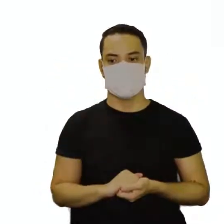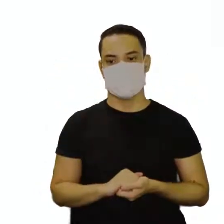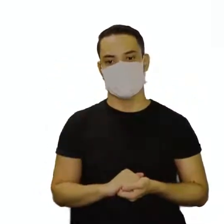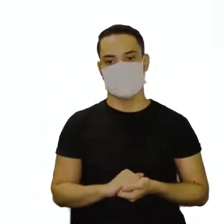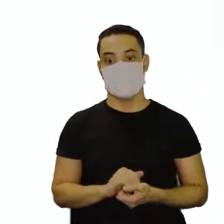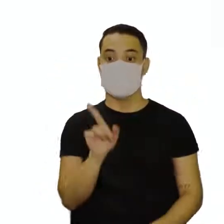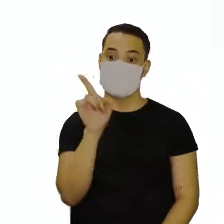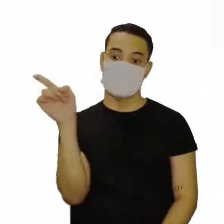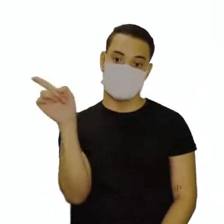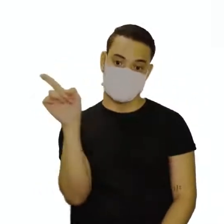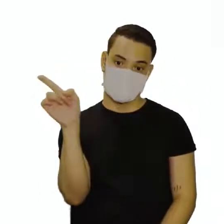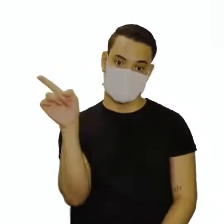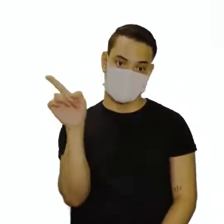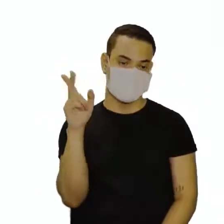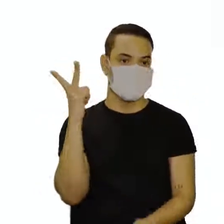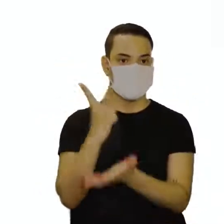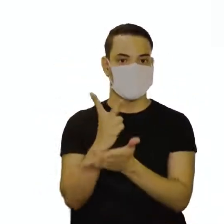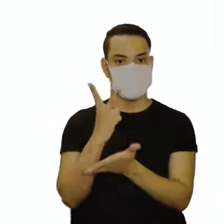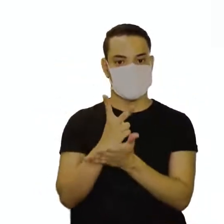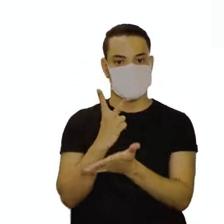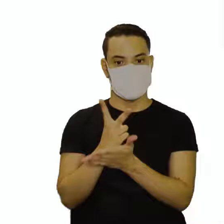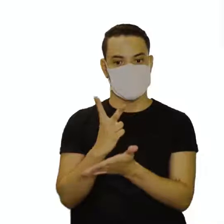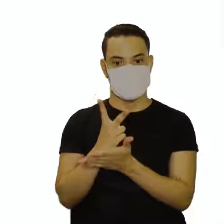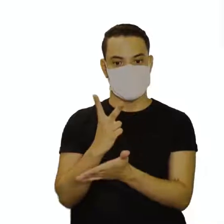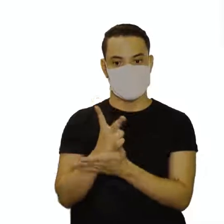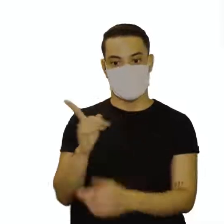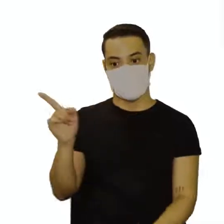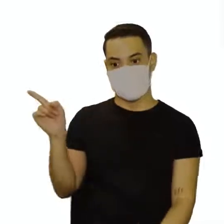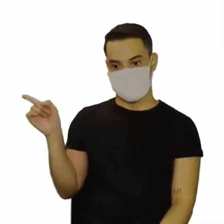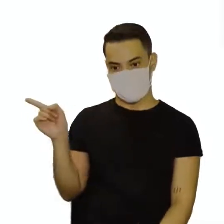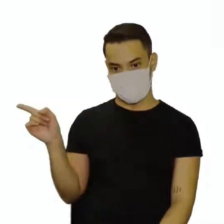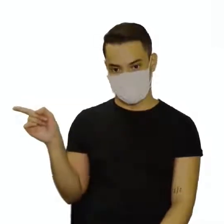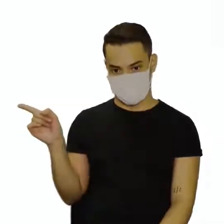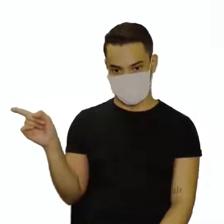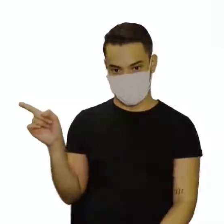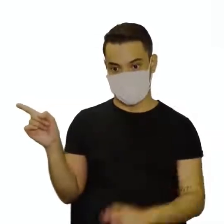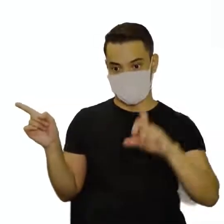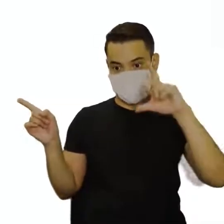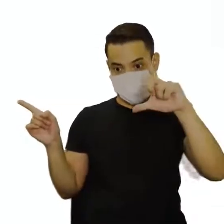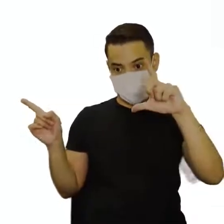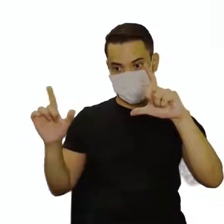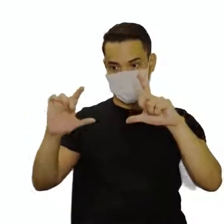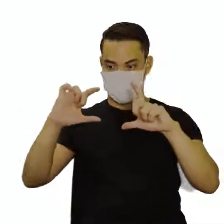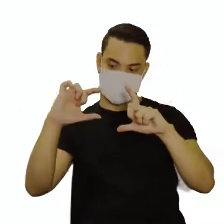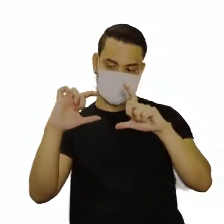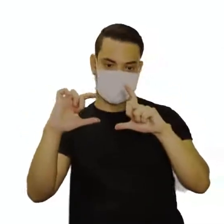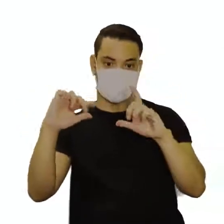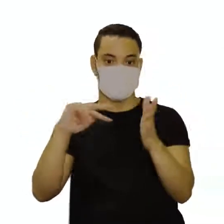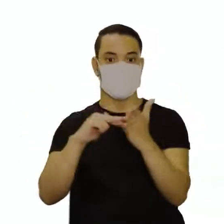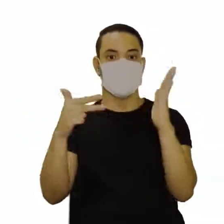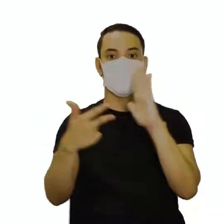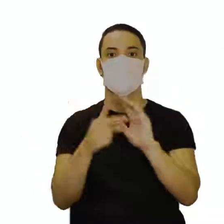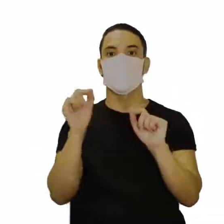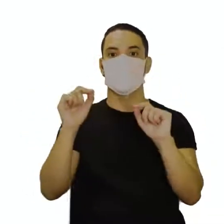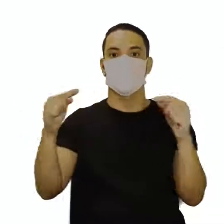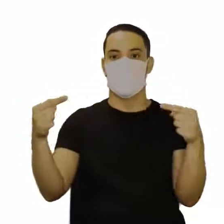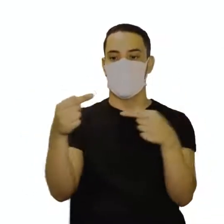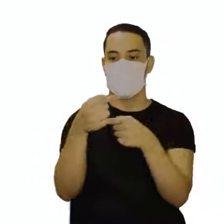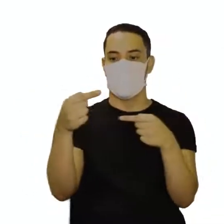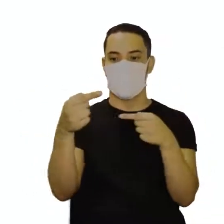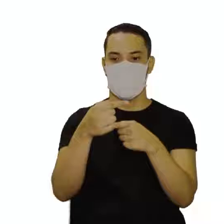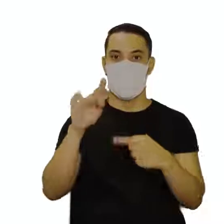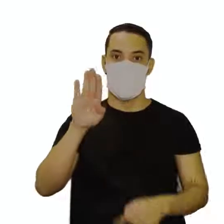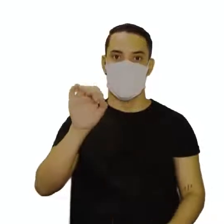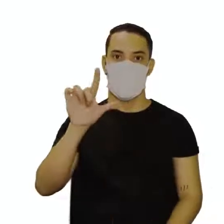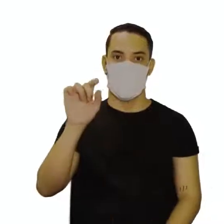Aqui, esse maior traço aqui e esse menor, eles representam os polos, por exemplo, de